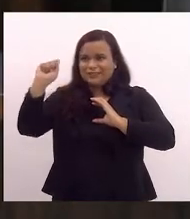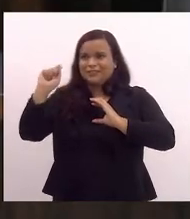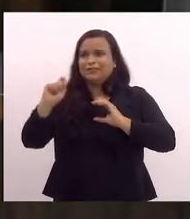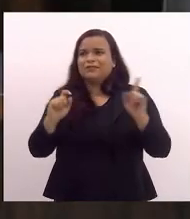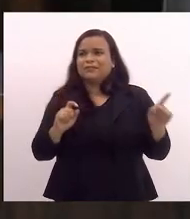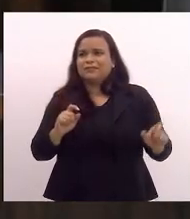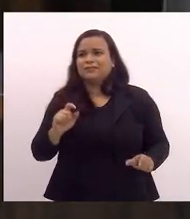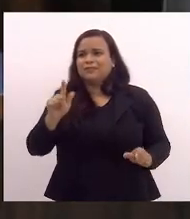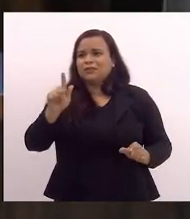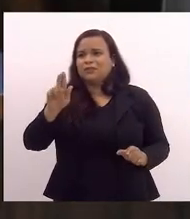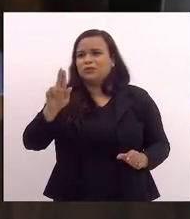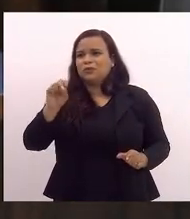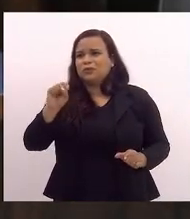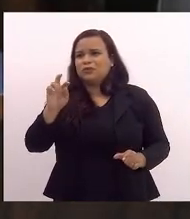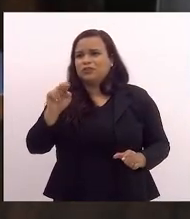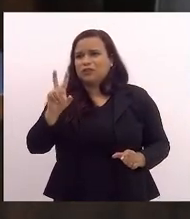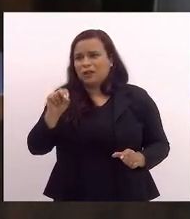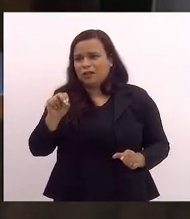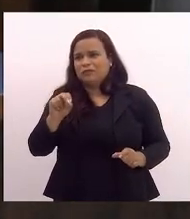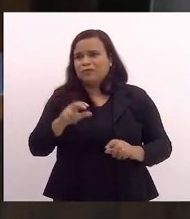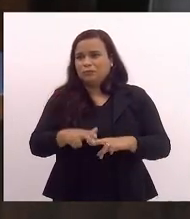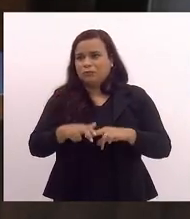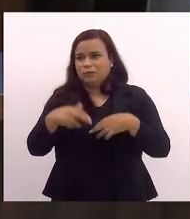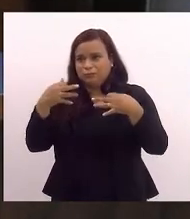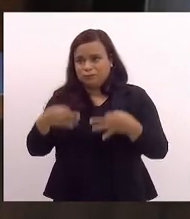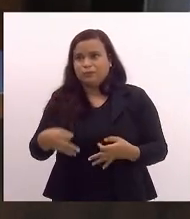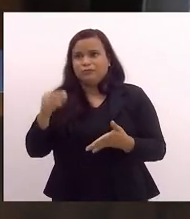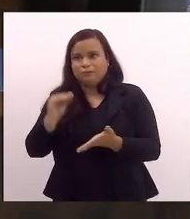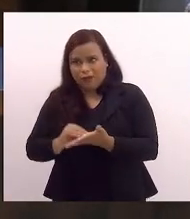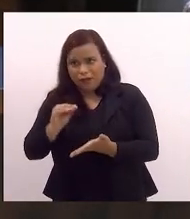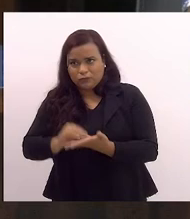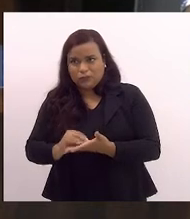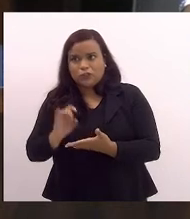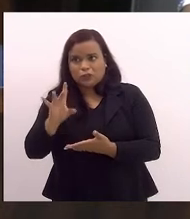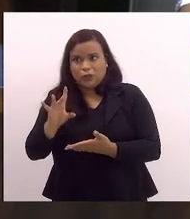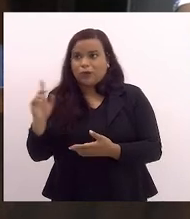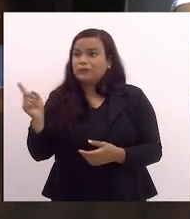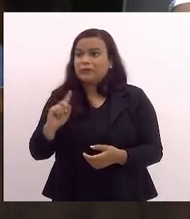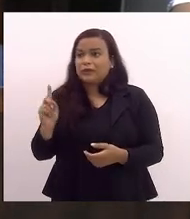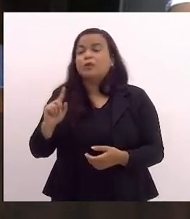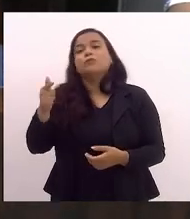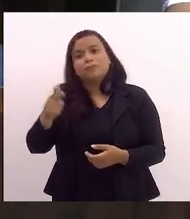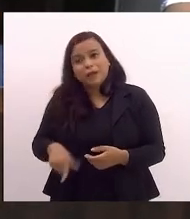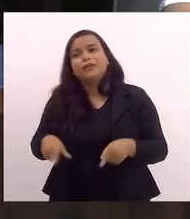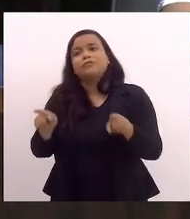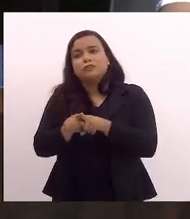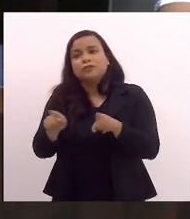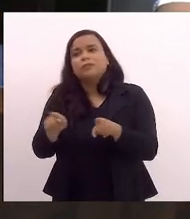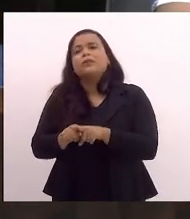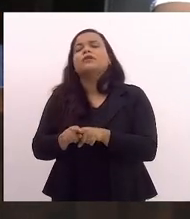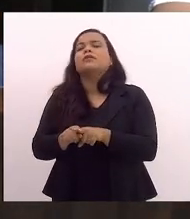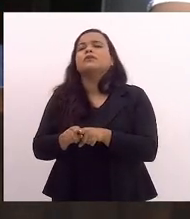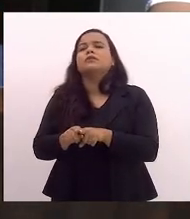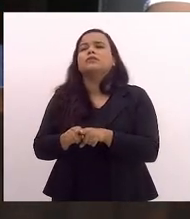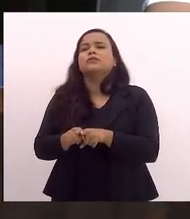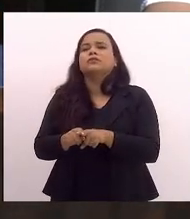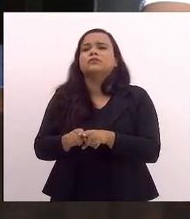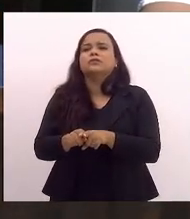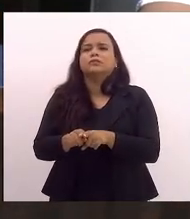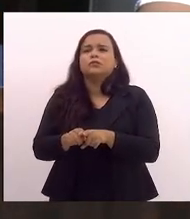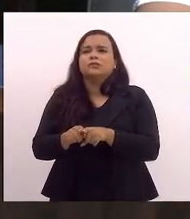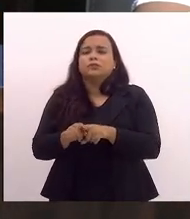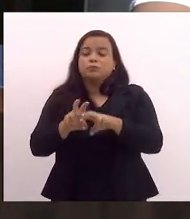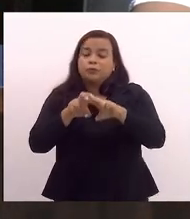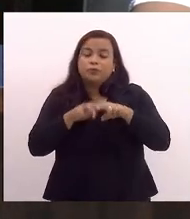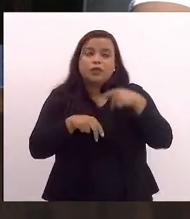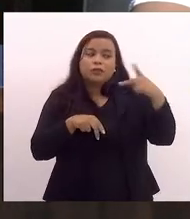não apenas pela injustiça que o acometeu, mas também pela sua luta,